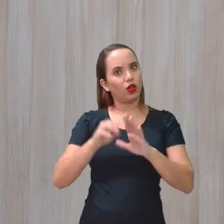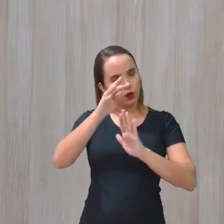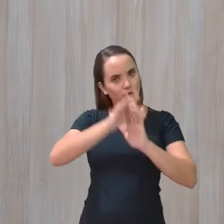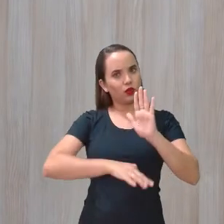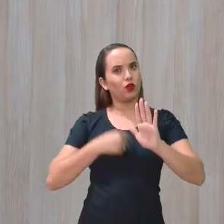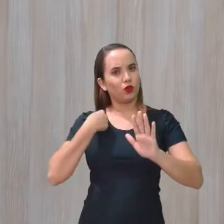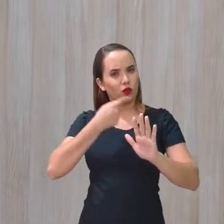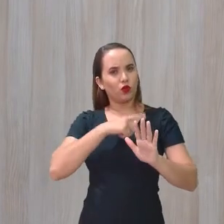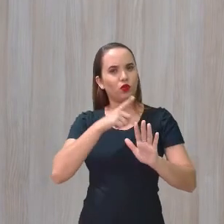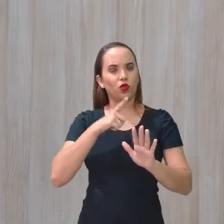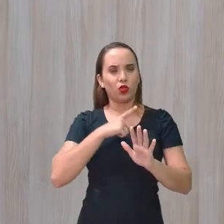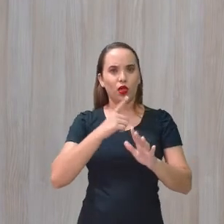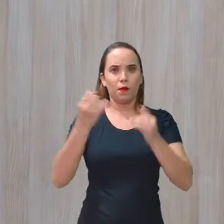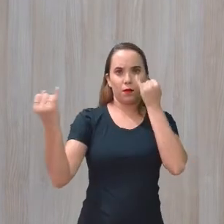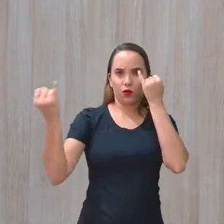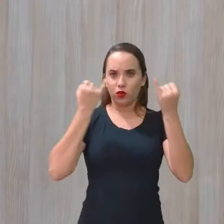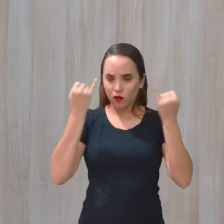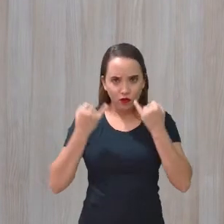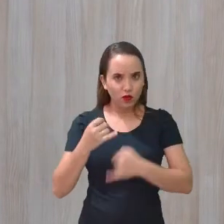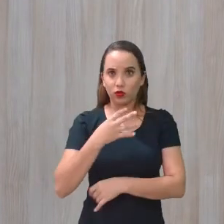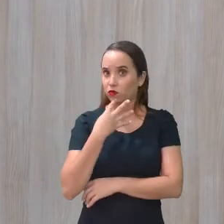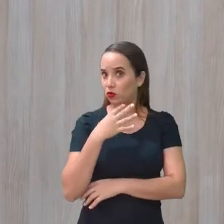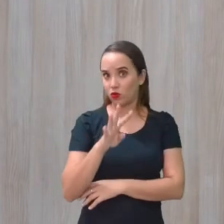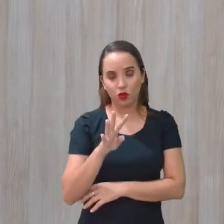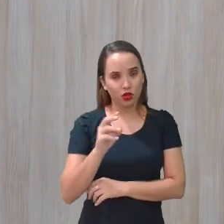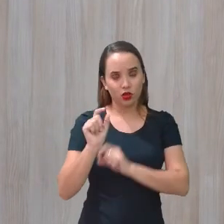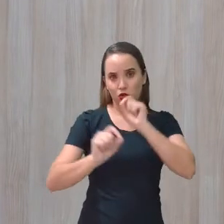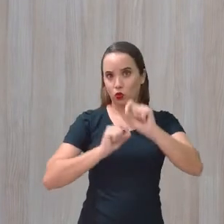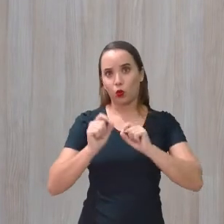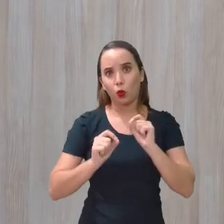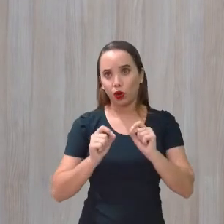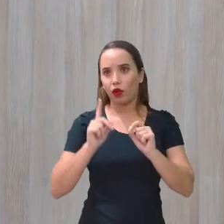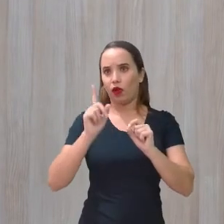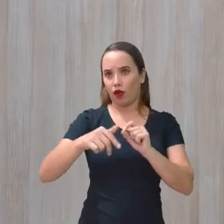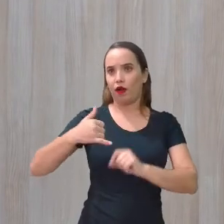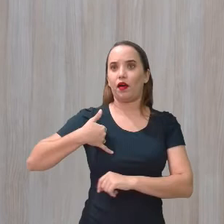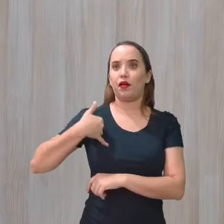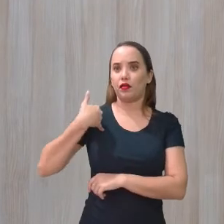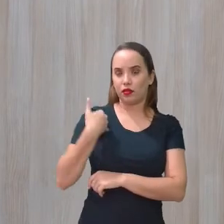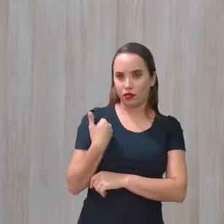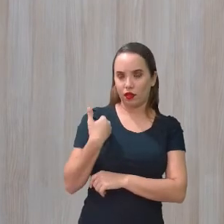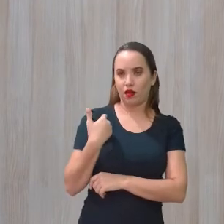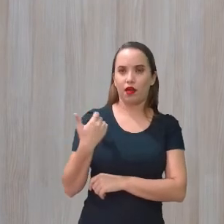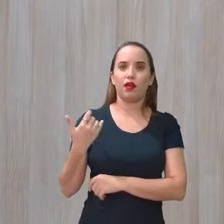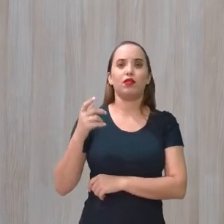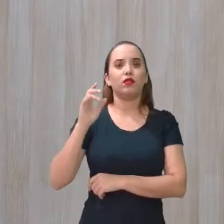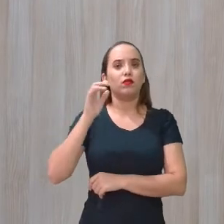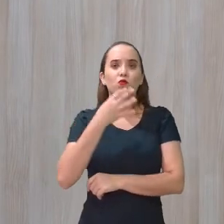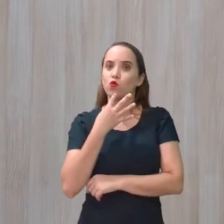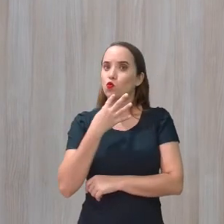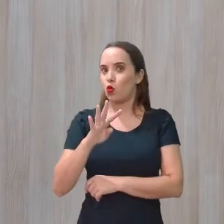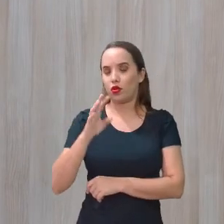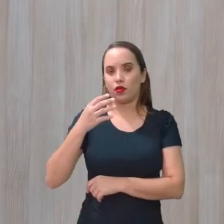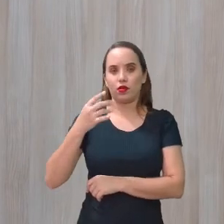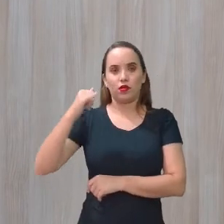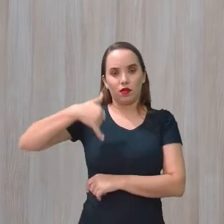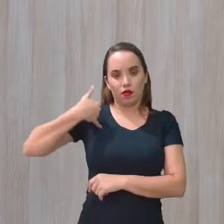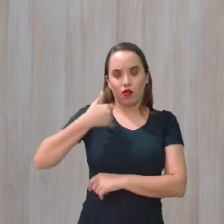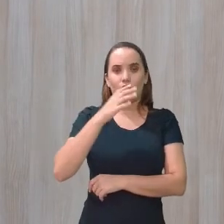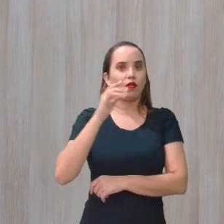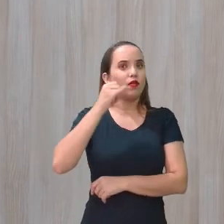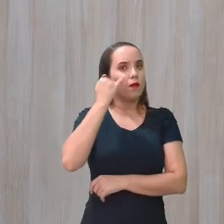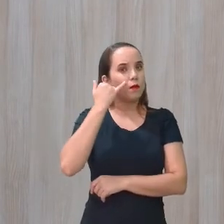informações desconhecidas. Nesse caso aí, a idade de Billy é uma informação desconhecida, a idade de